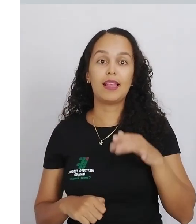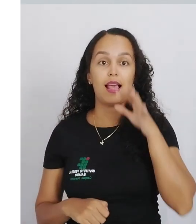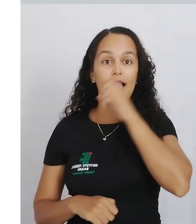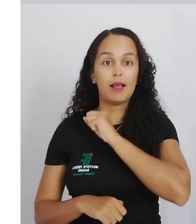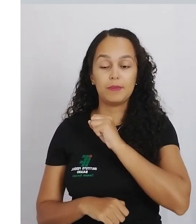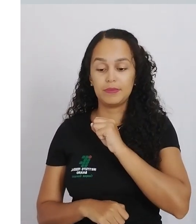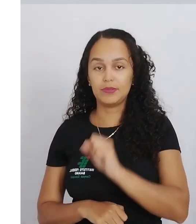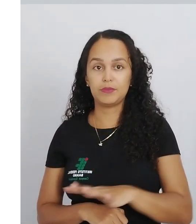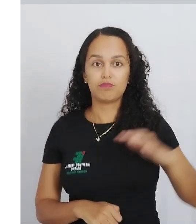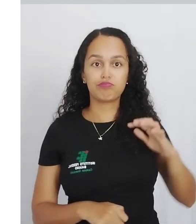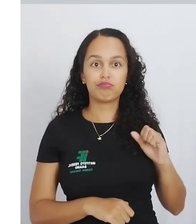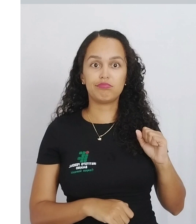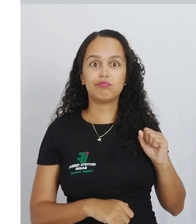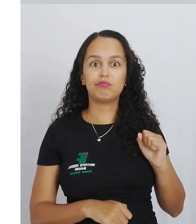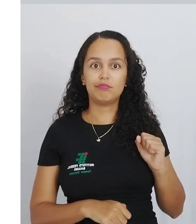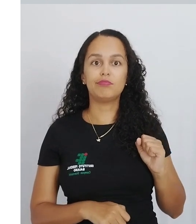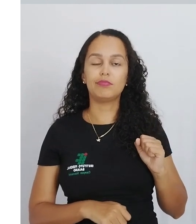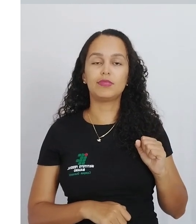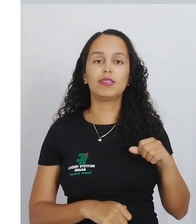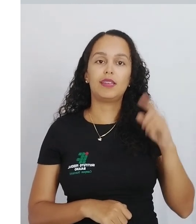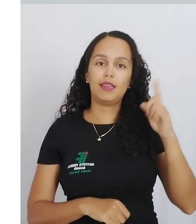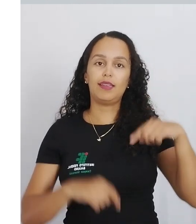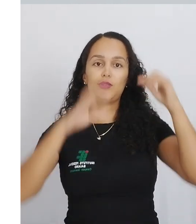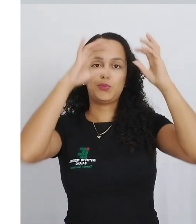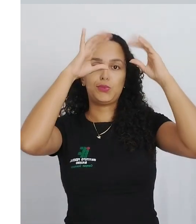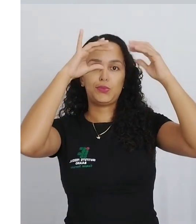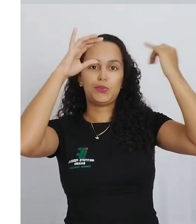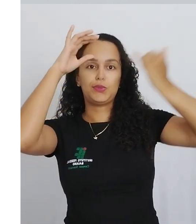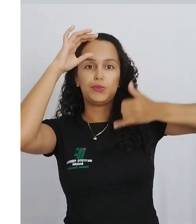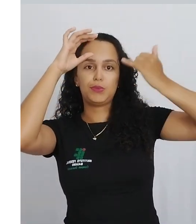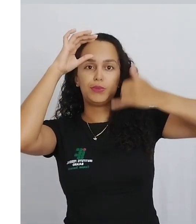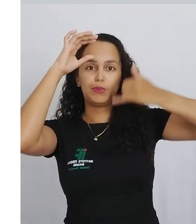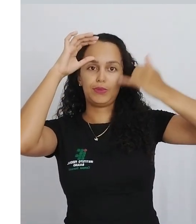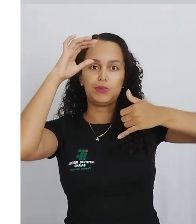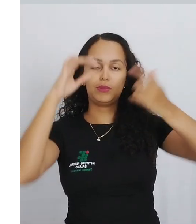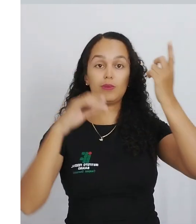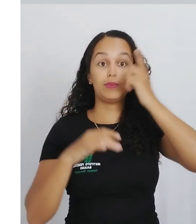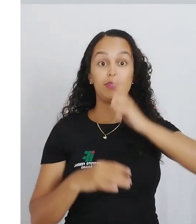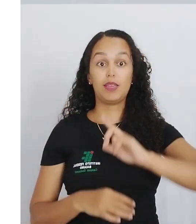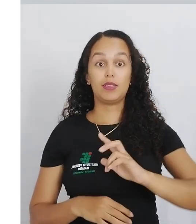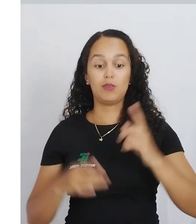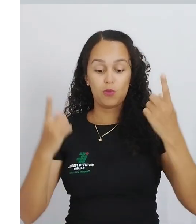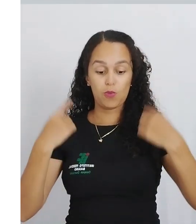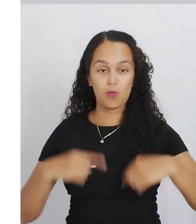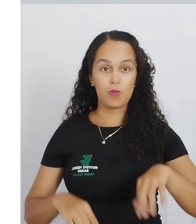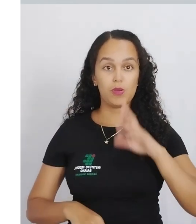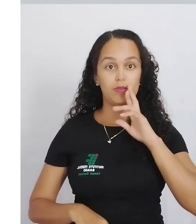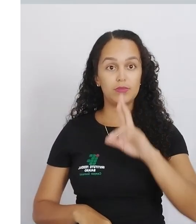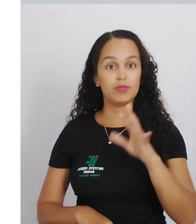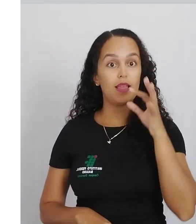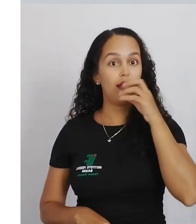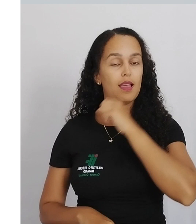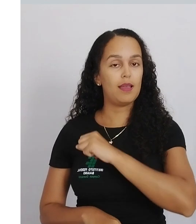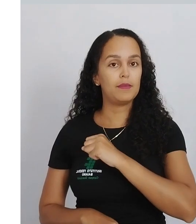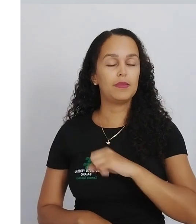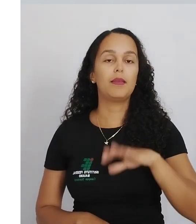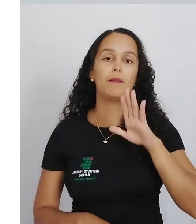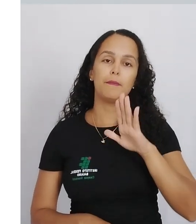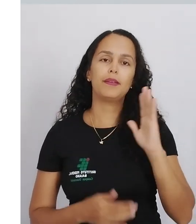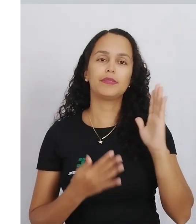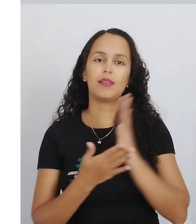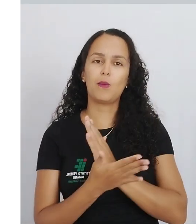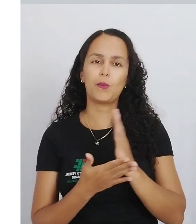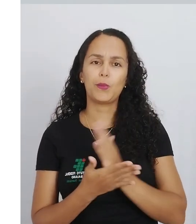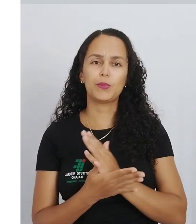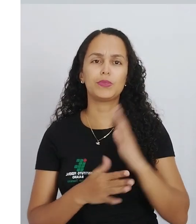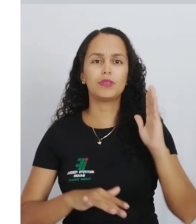nosso sistema nervoso, a gente consegue ter essas respostas rápidas, né? Mas outros organismos, mesmo que